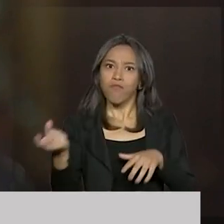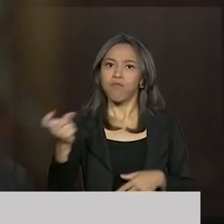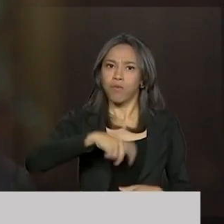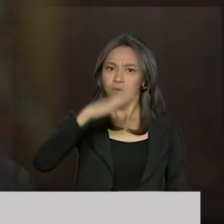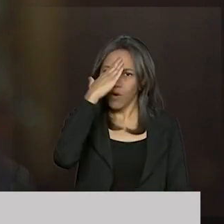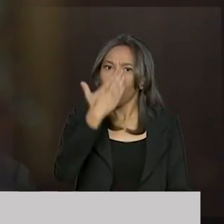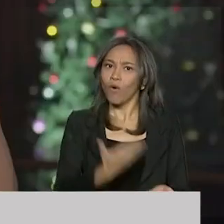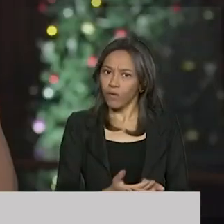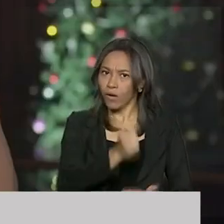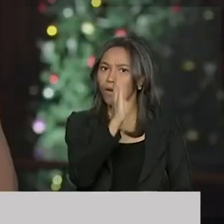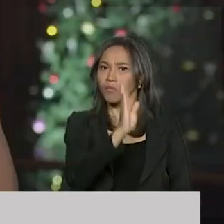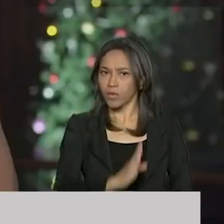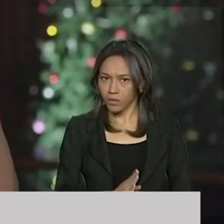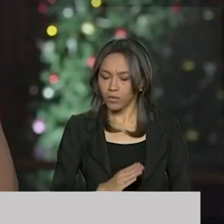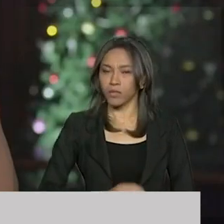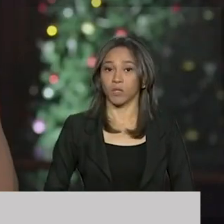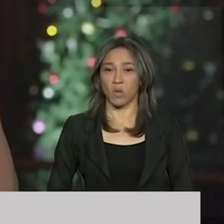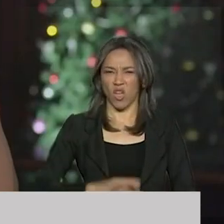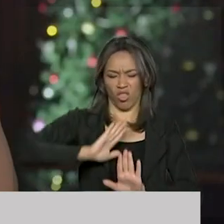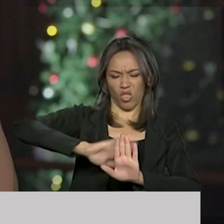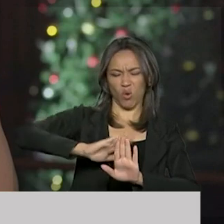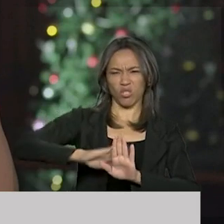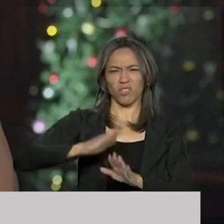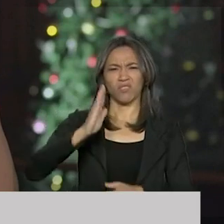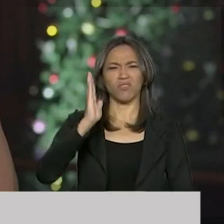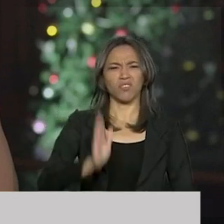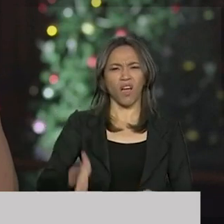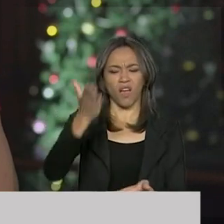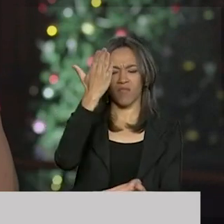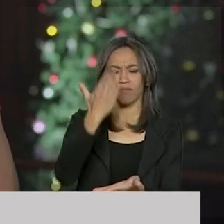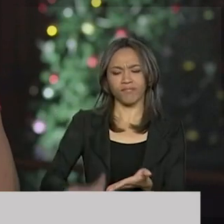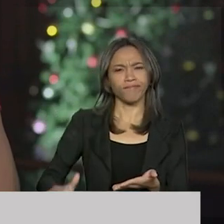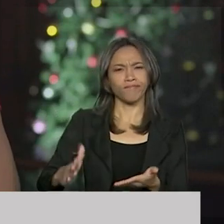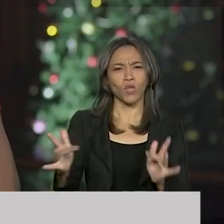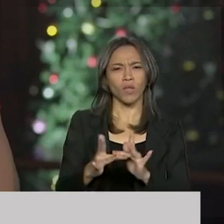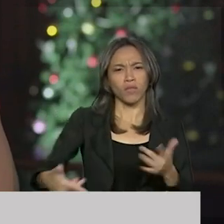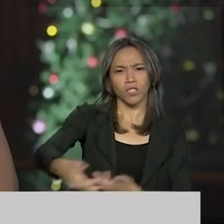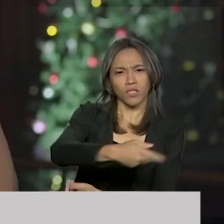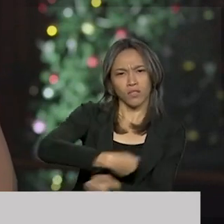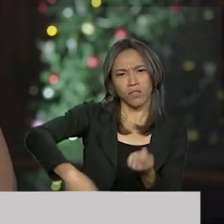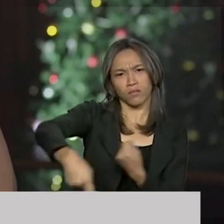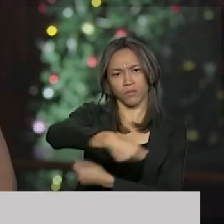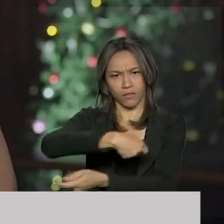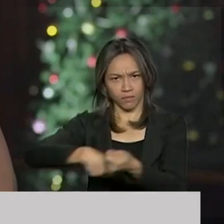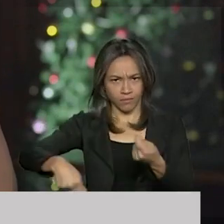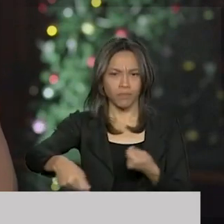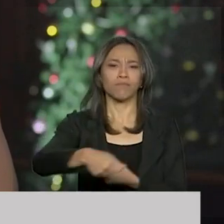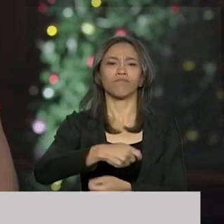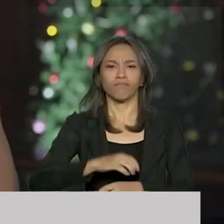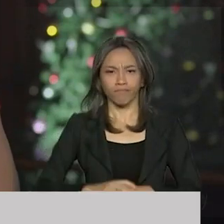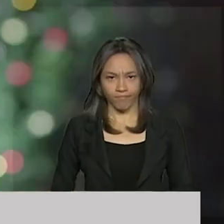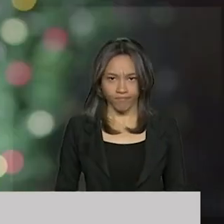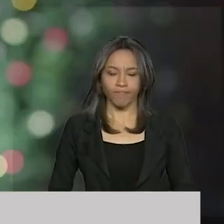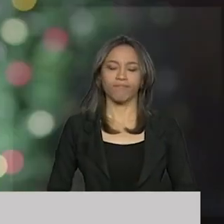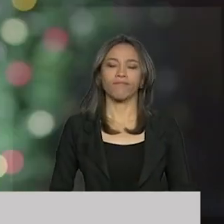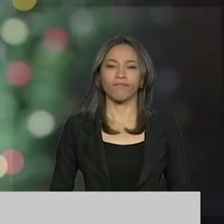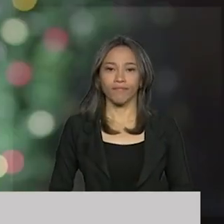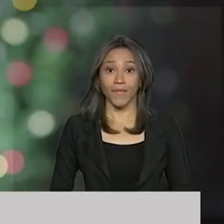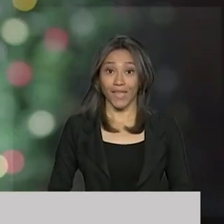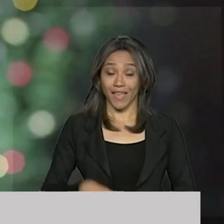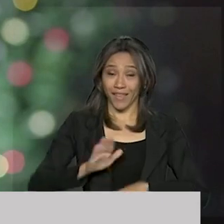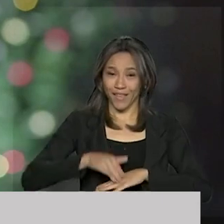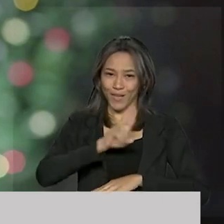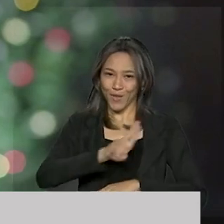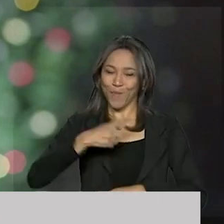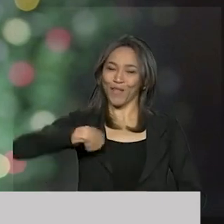não viajou para o local. Na semana passada, Bolsonaro informou que Michelle ficaria em Brasília porque ela deveria passar por uma